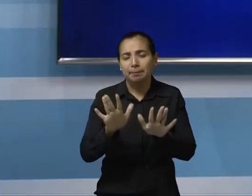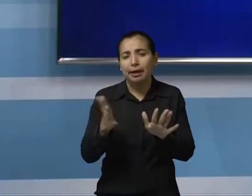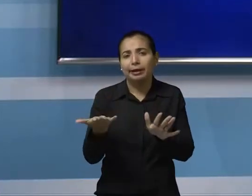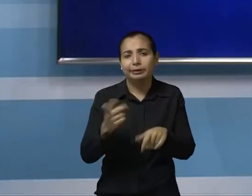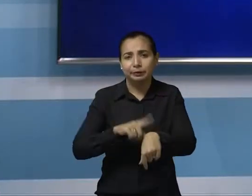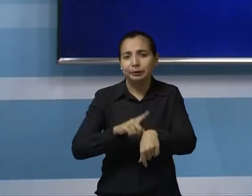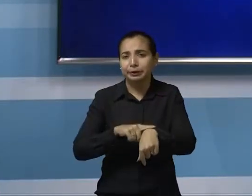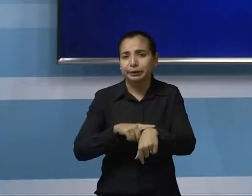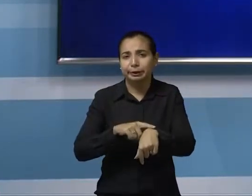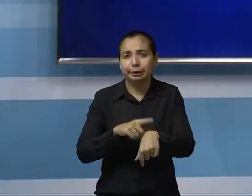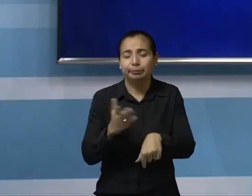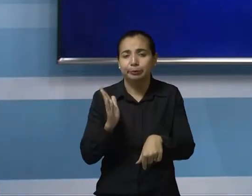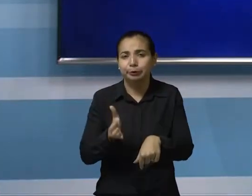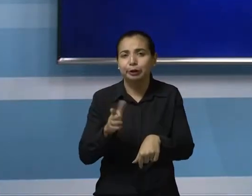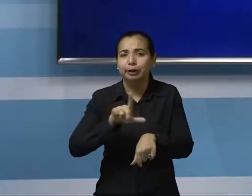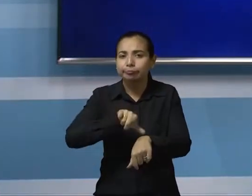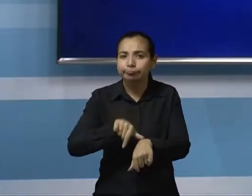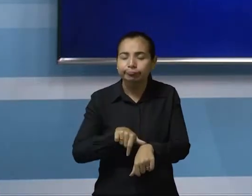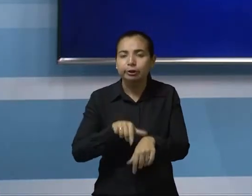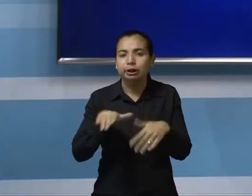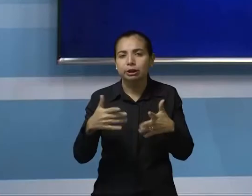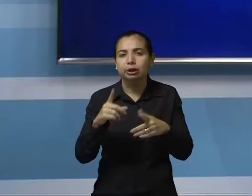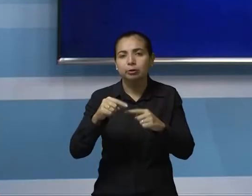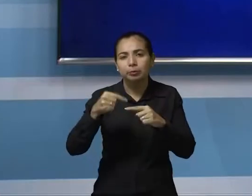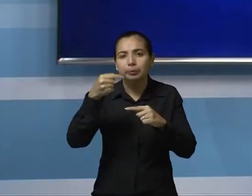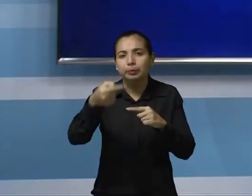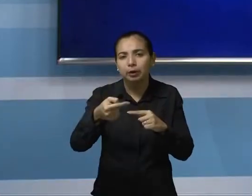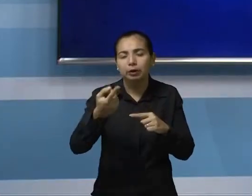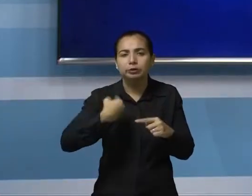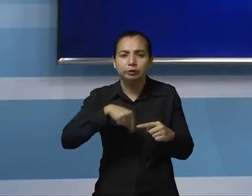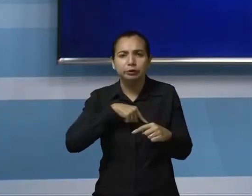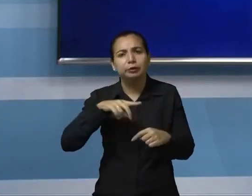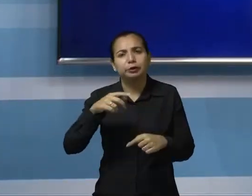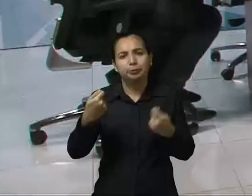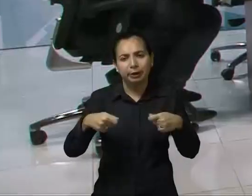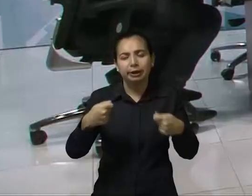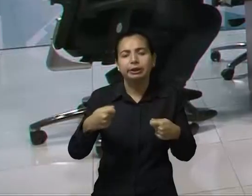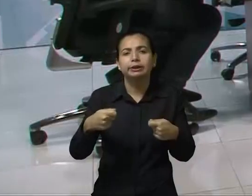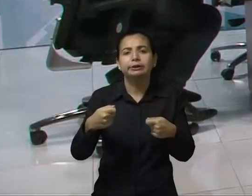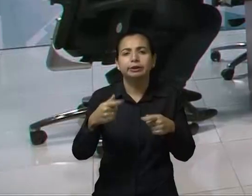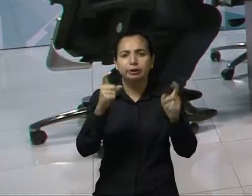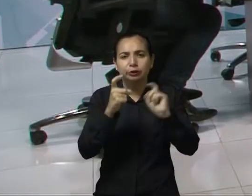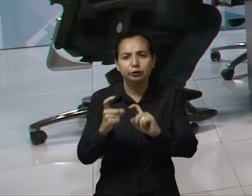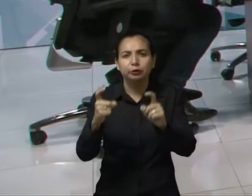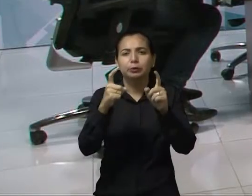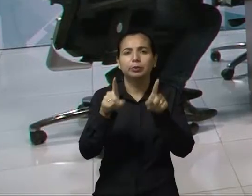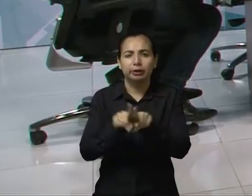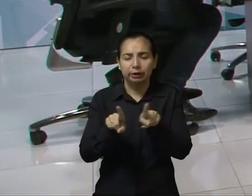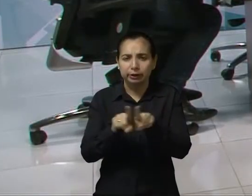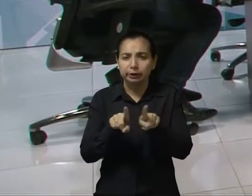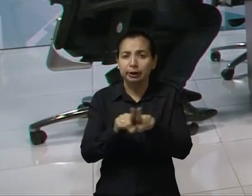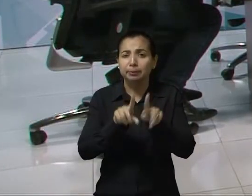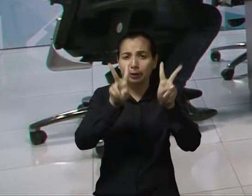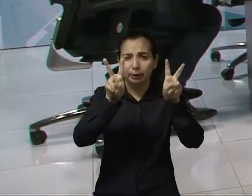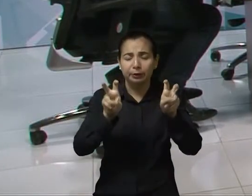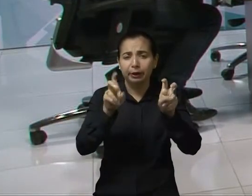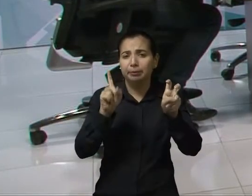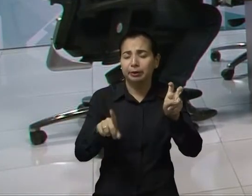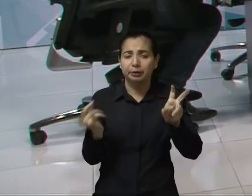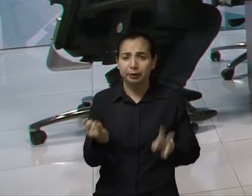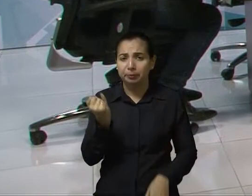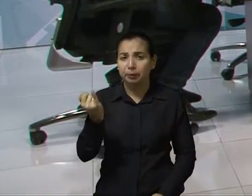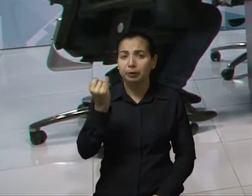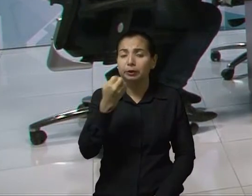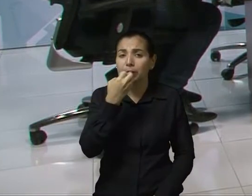esgotou. Nós vamos deixar para uma outra oportunidade discutirmos isso a partir dos desdobramentos do que essas